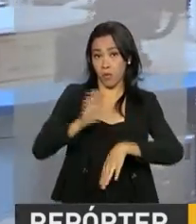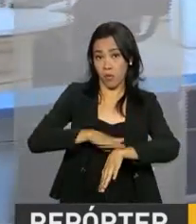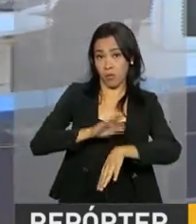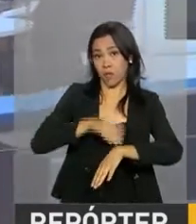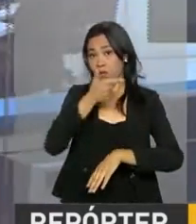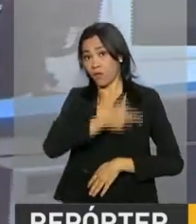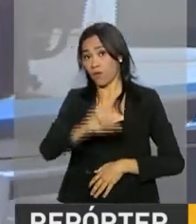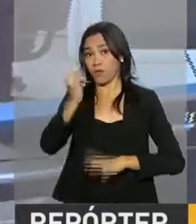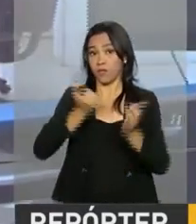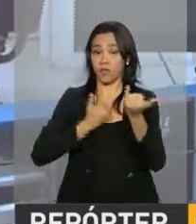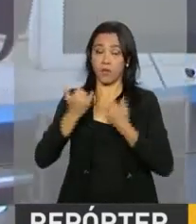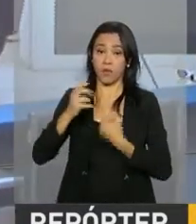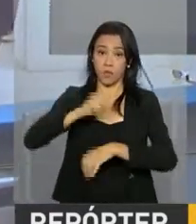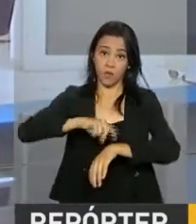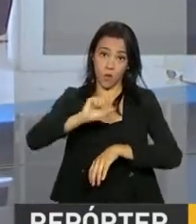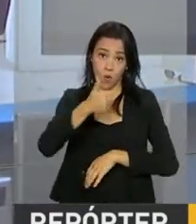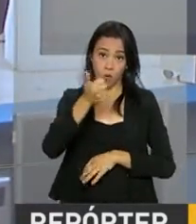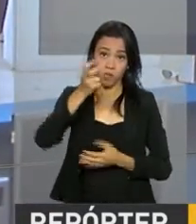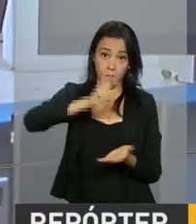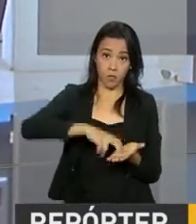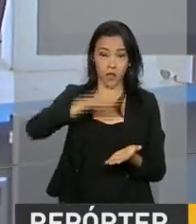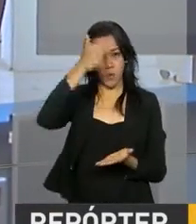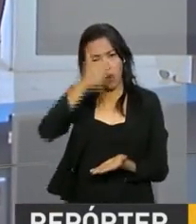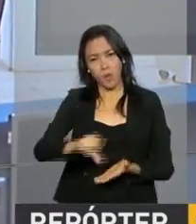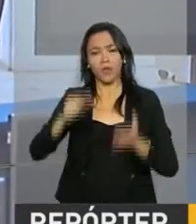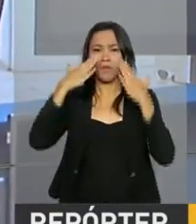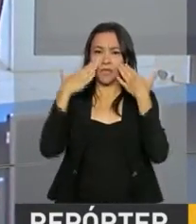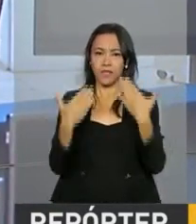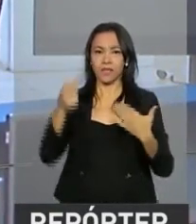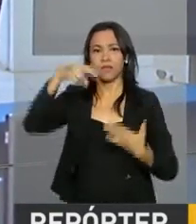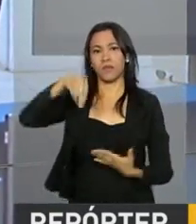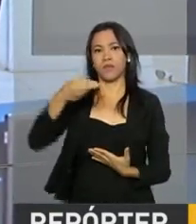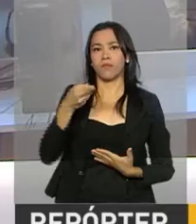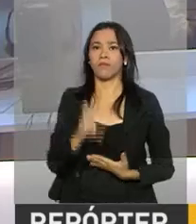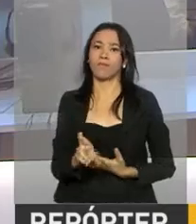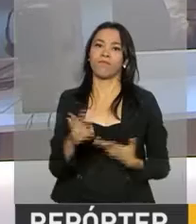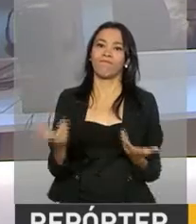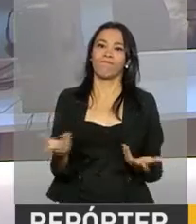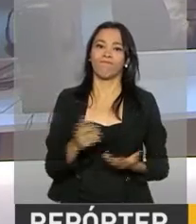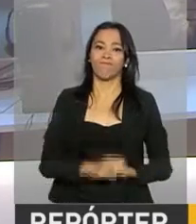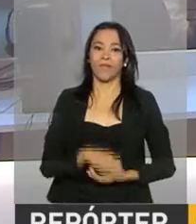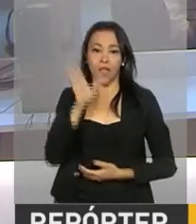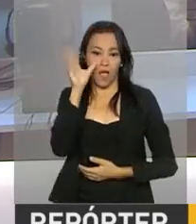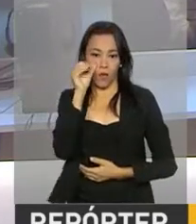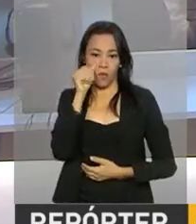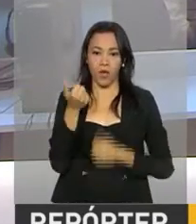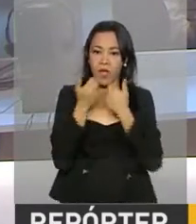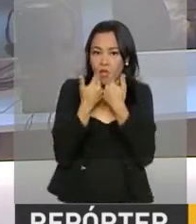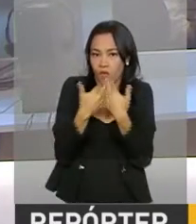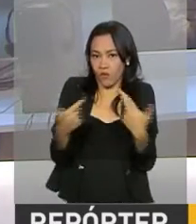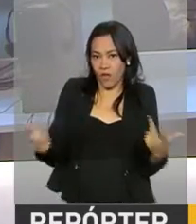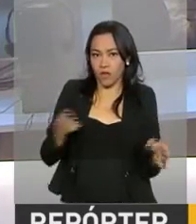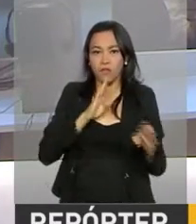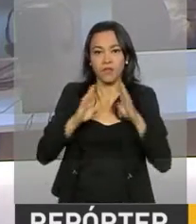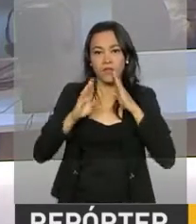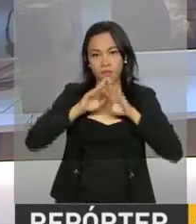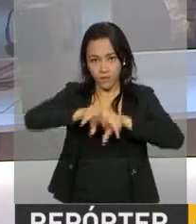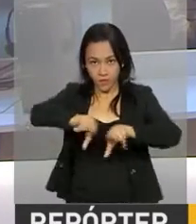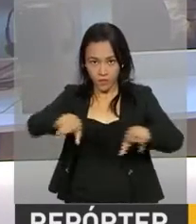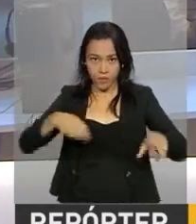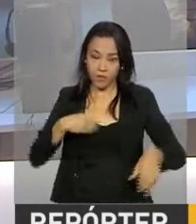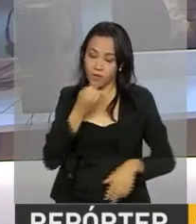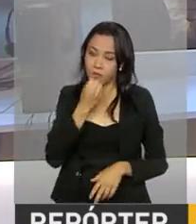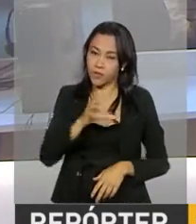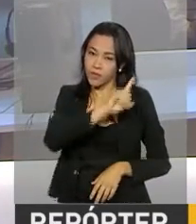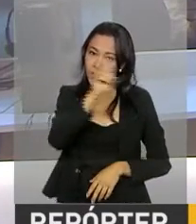outras informações ou às 11 da manhã na próxima edição do Repórter NBR. Acompanhe também as novidades em nossas redes sociais.